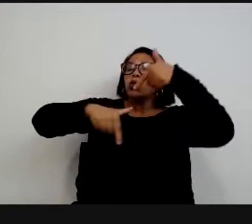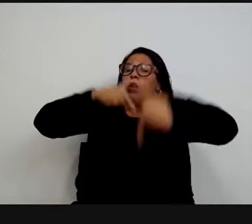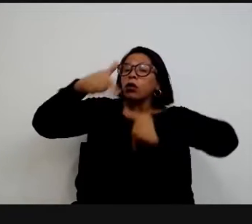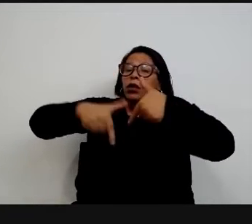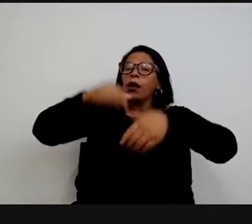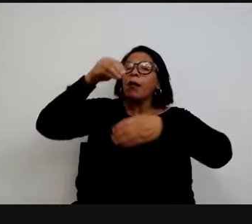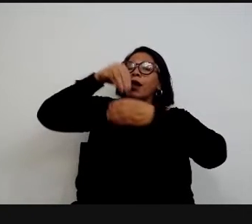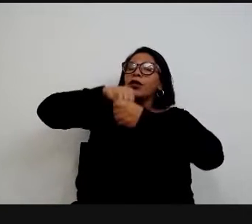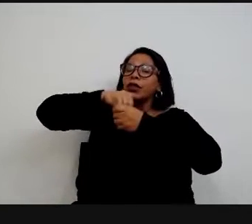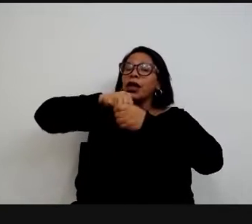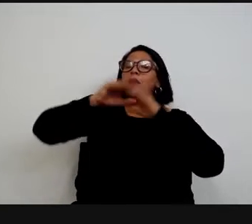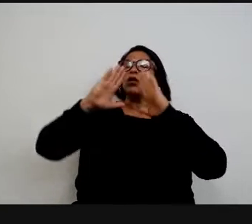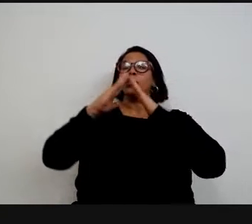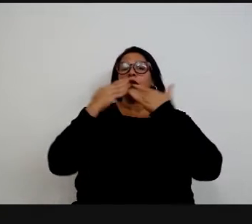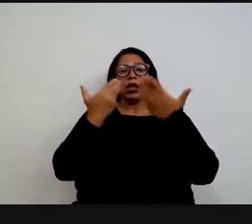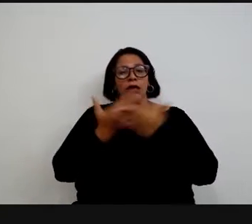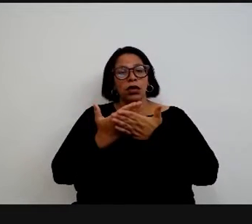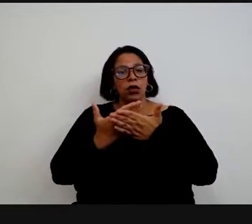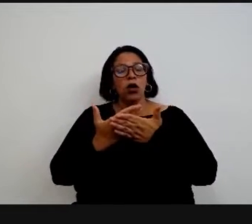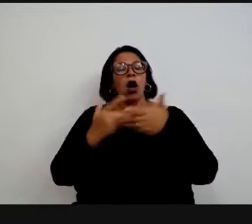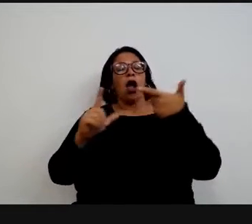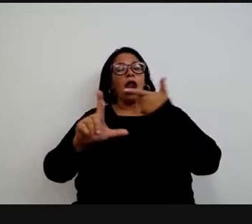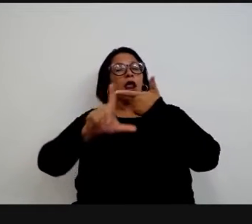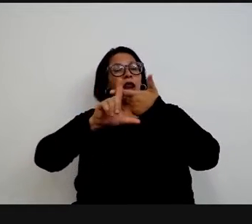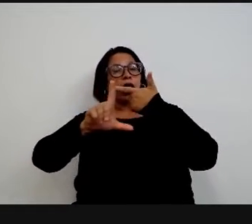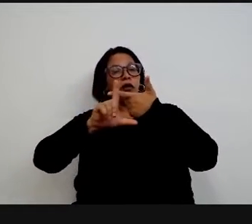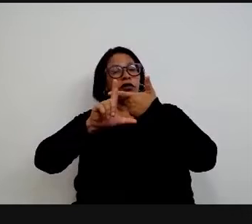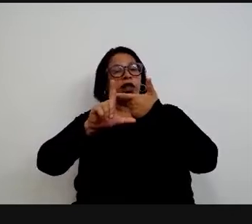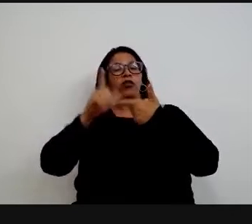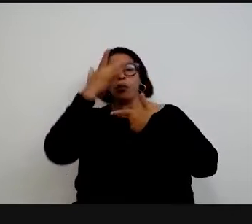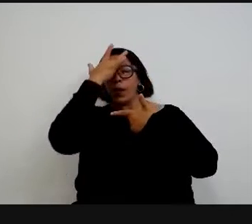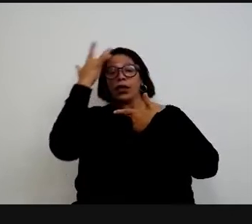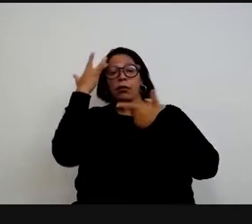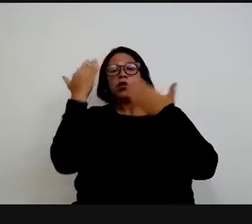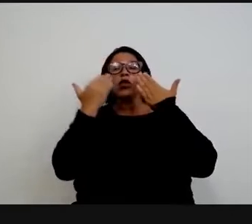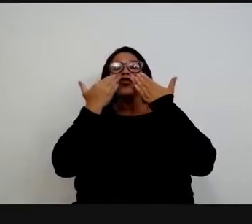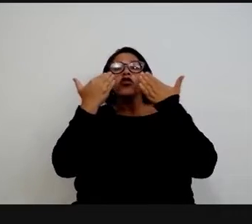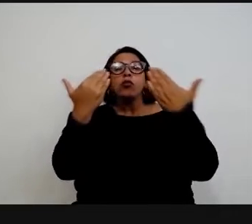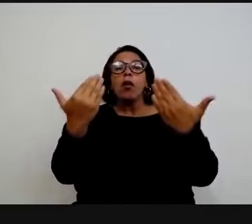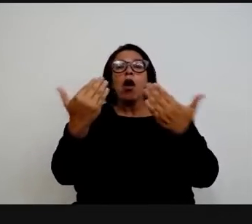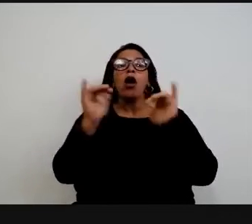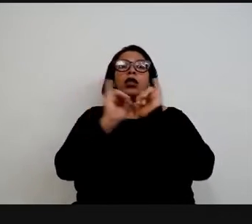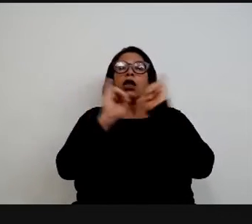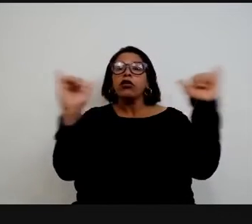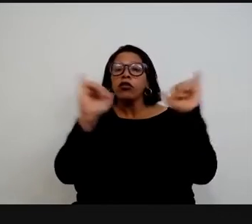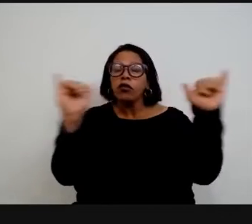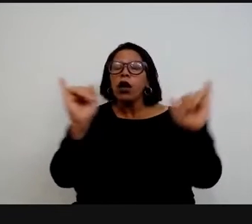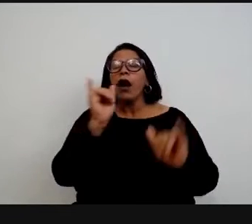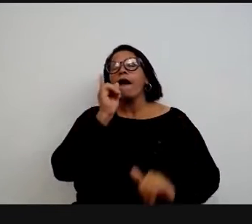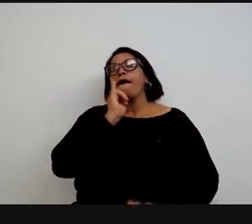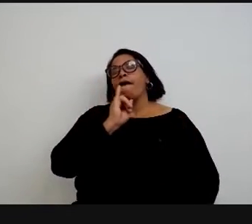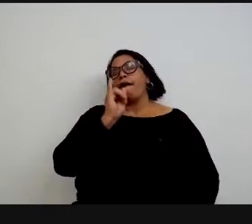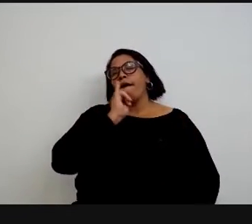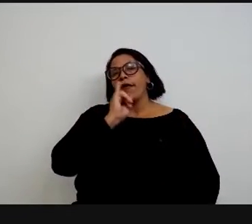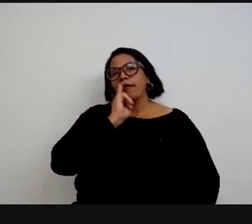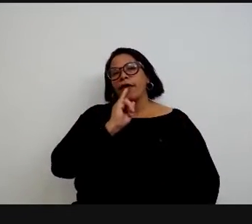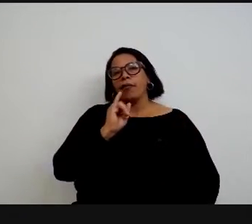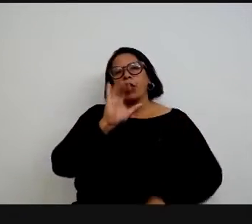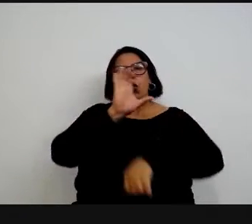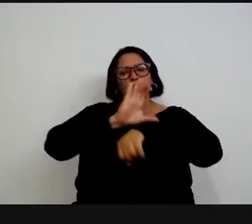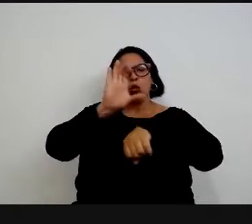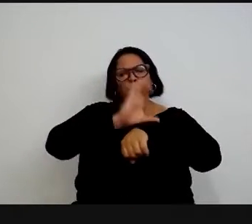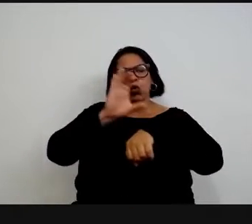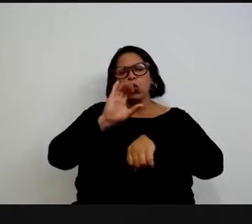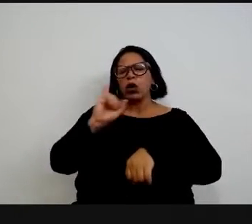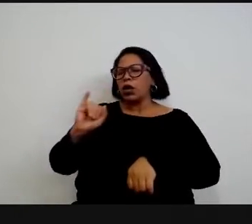que é realizado dentro das casas legislativas para quem está fora. Nós ajudamos a divulgar. Por exemplo, se você pegar a lista de